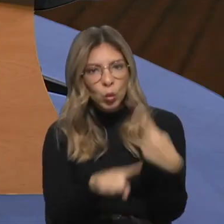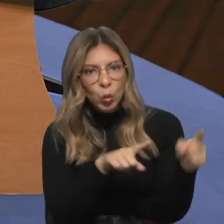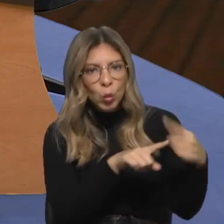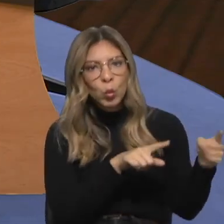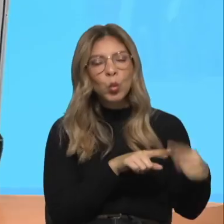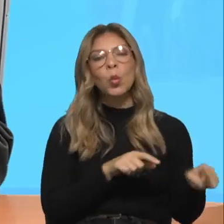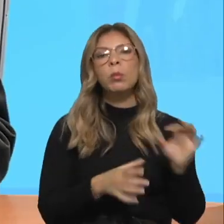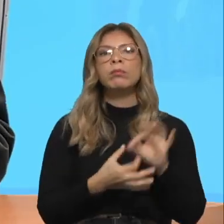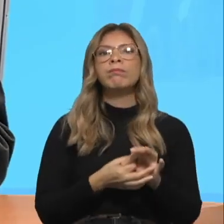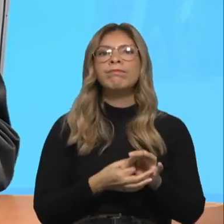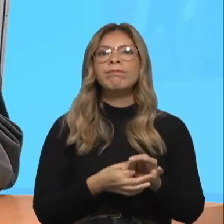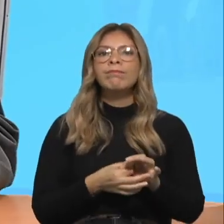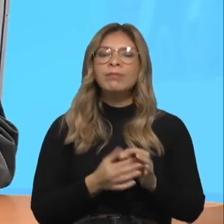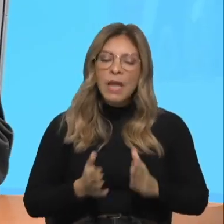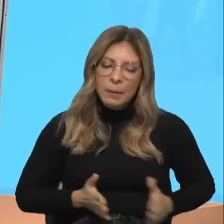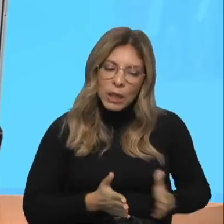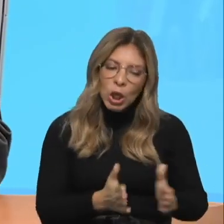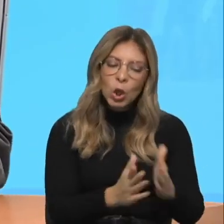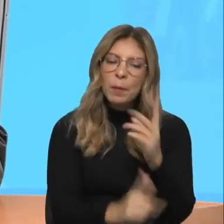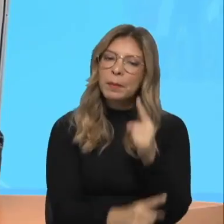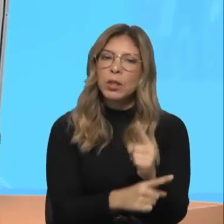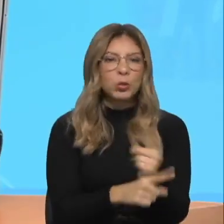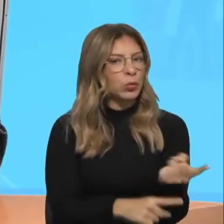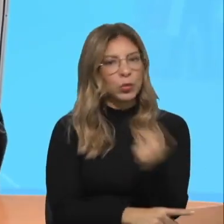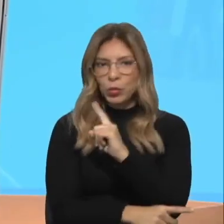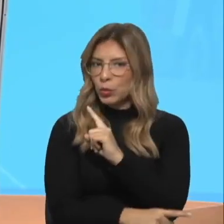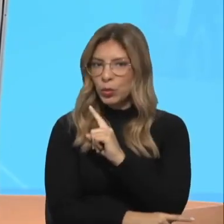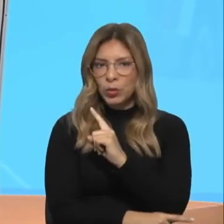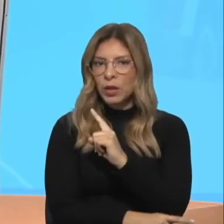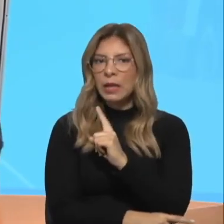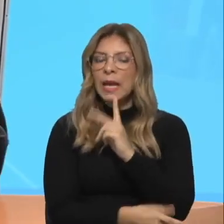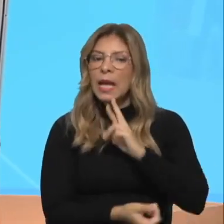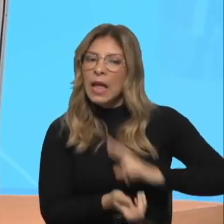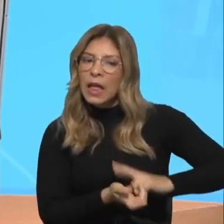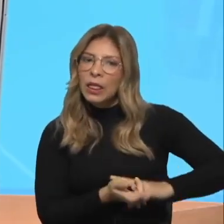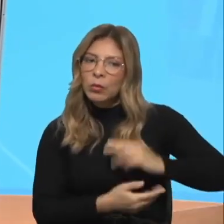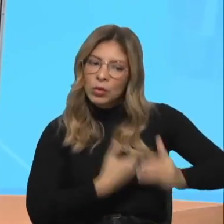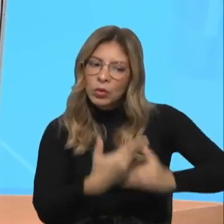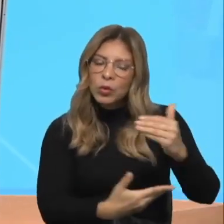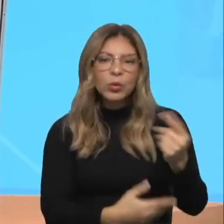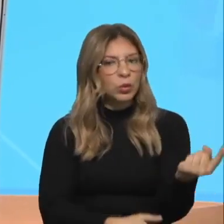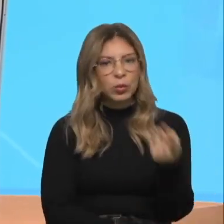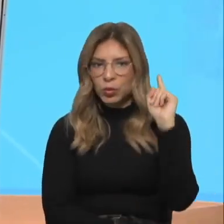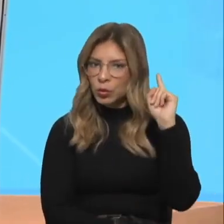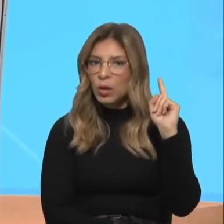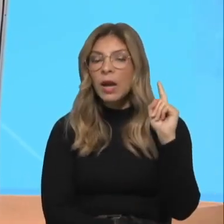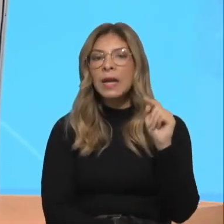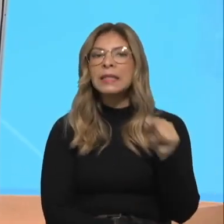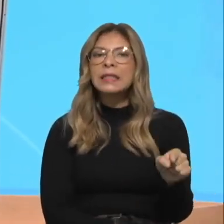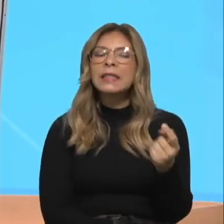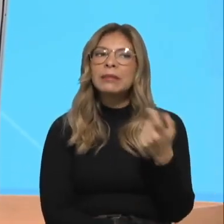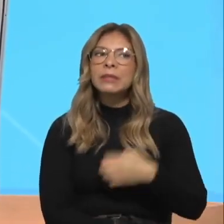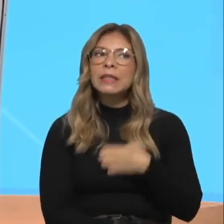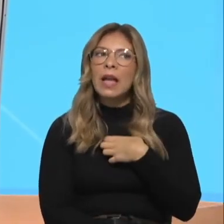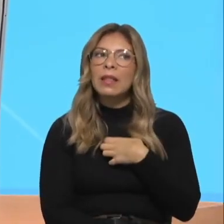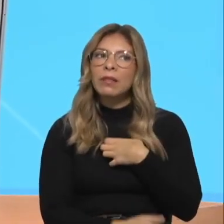que não caminham todas da mesma maneira, ao mesmo ritmo, é também uma necessidade